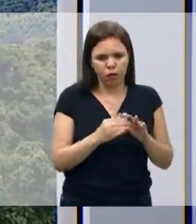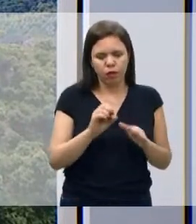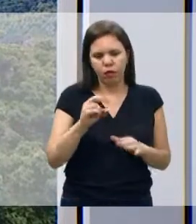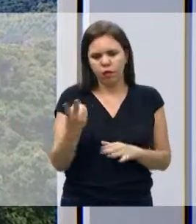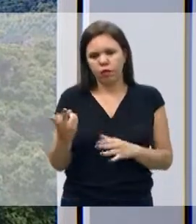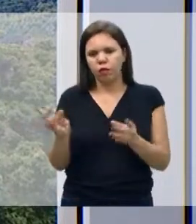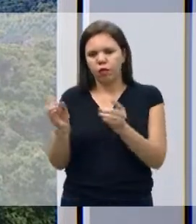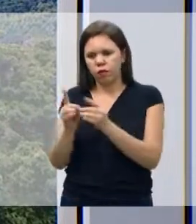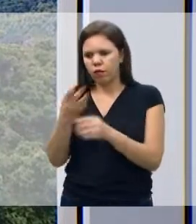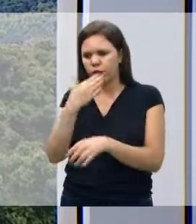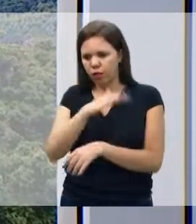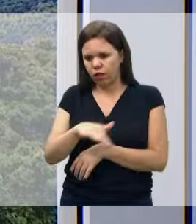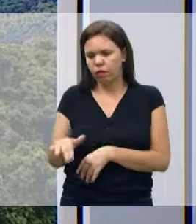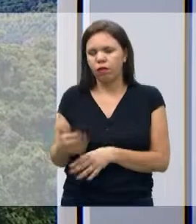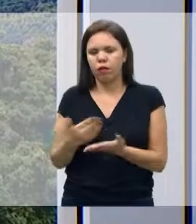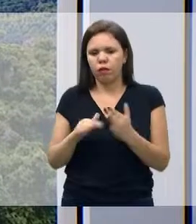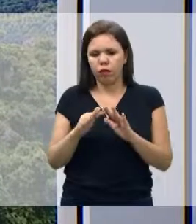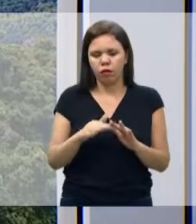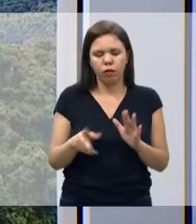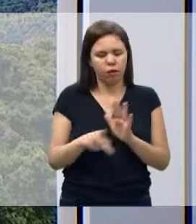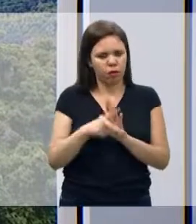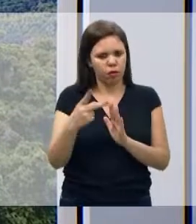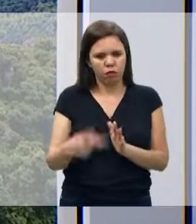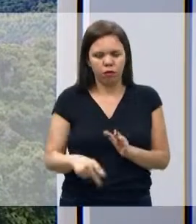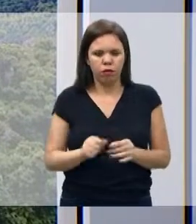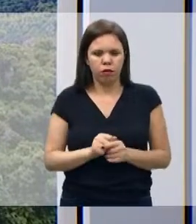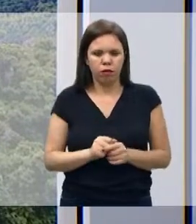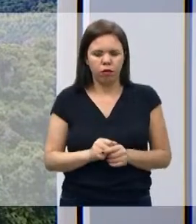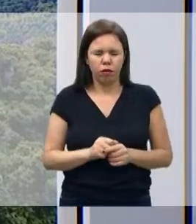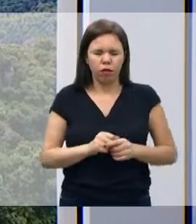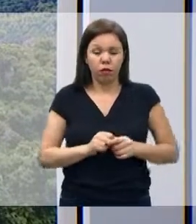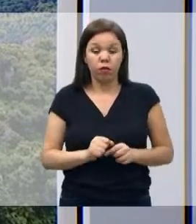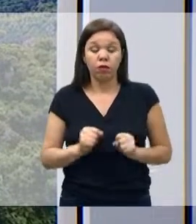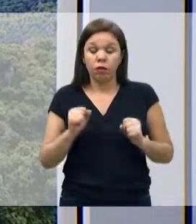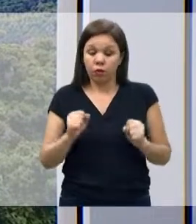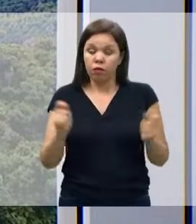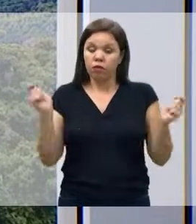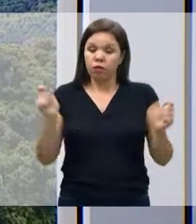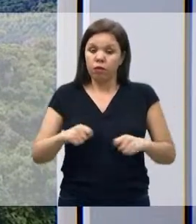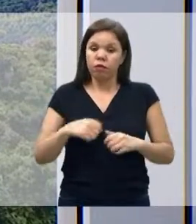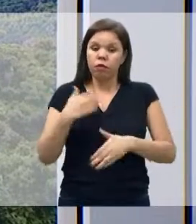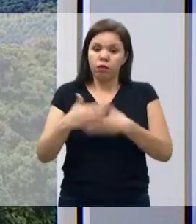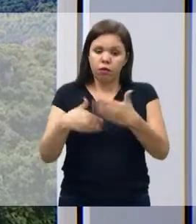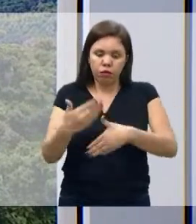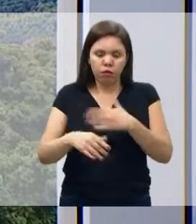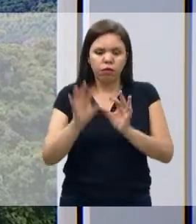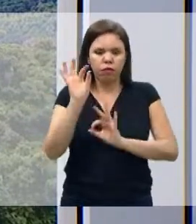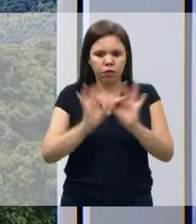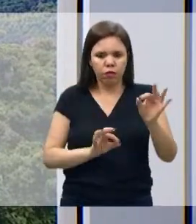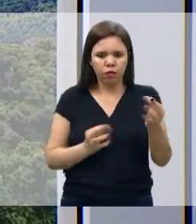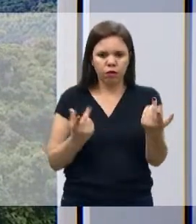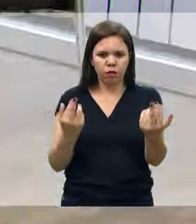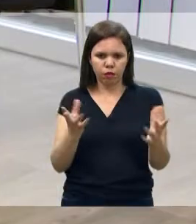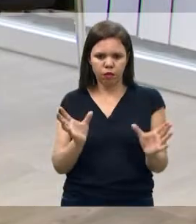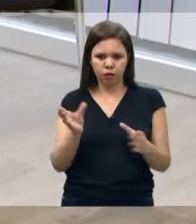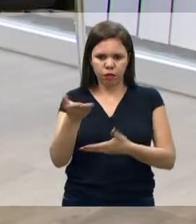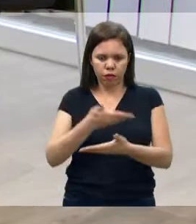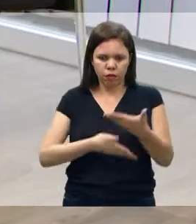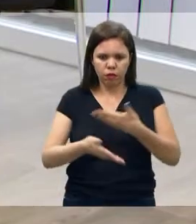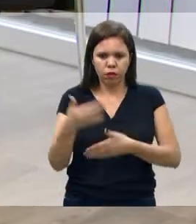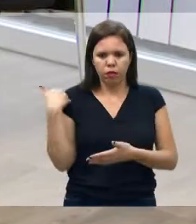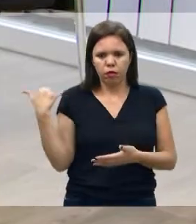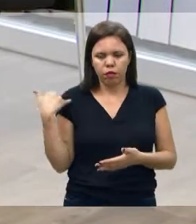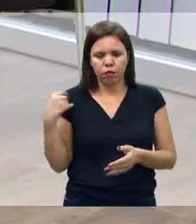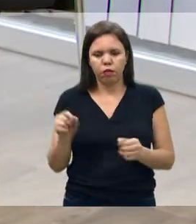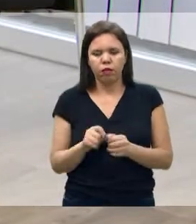serviço de criança, uma escola infantil, né, que seja possível o desenvolvimento de um projeto conjunto. Seria mais ou menos, a